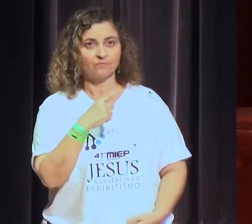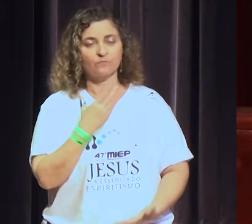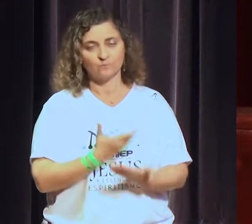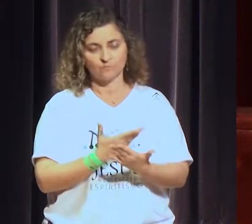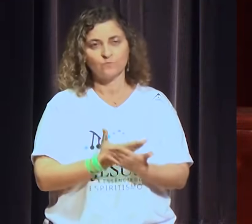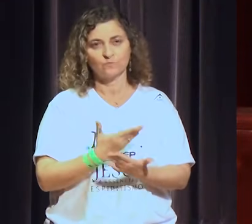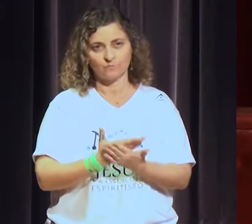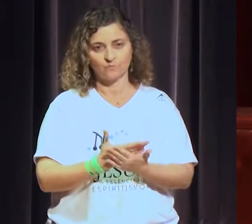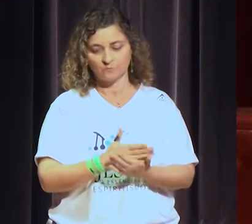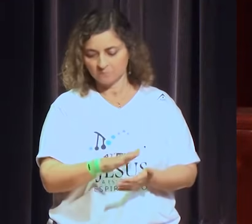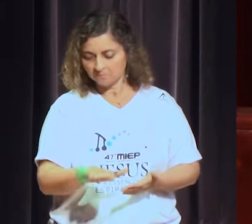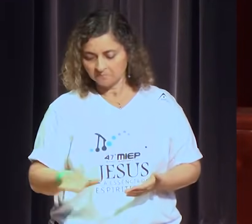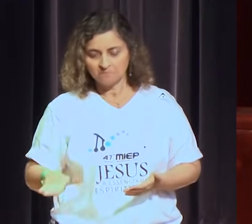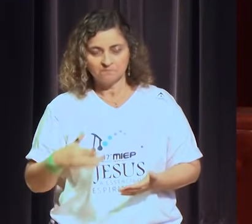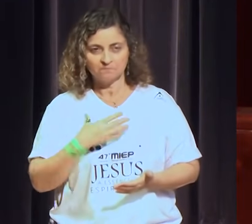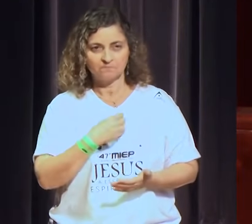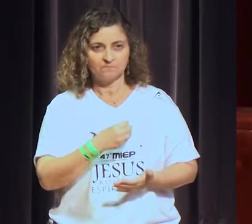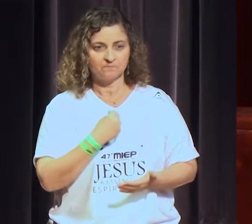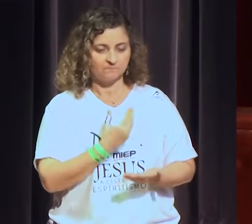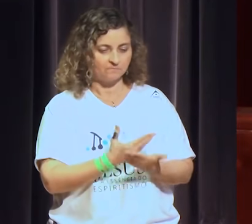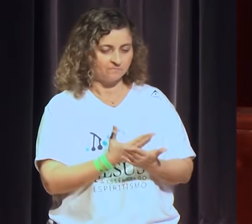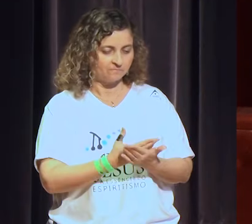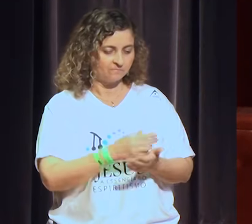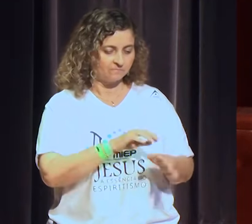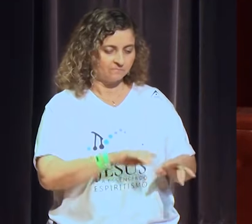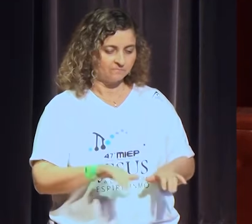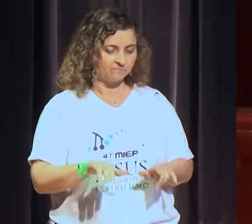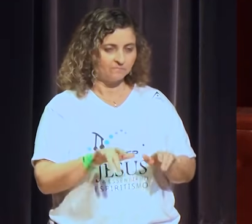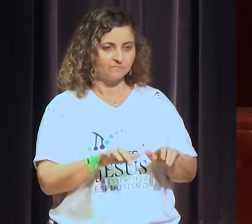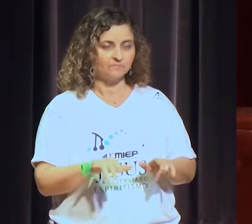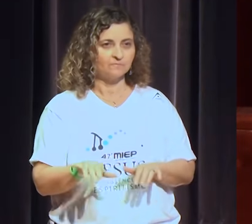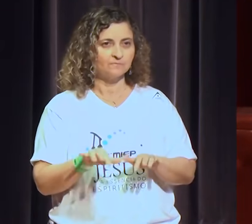Aí, minha filha estudou piano, lá em casa tem um pianinho elétrico.